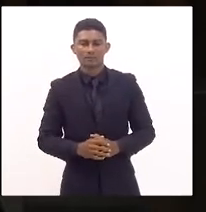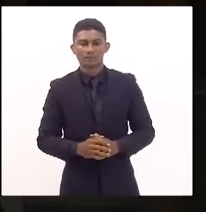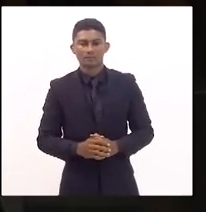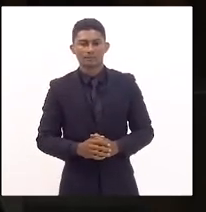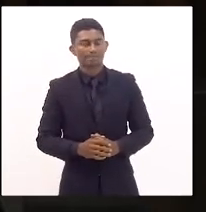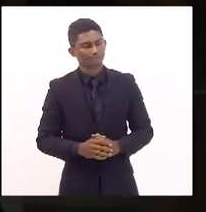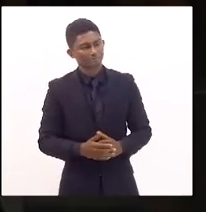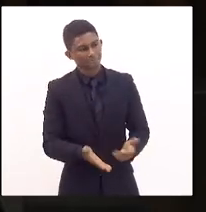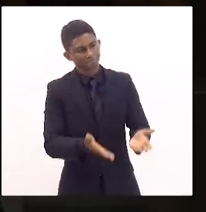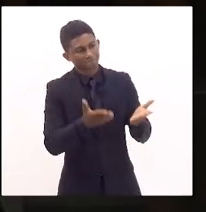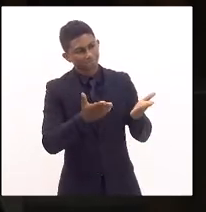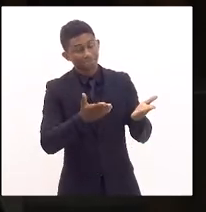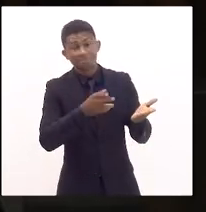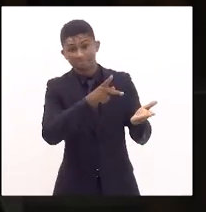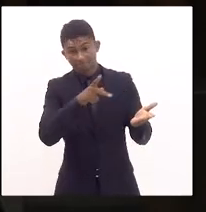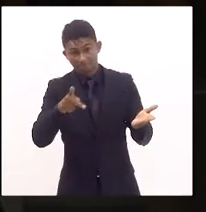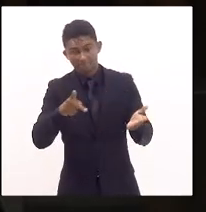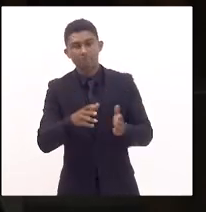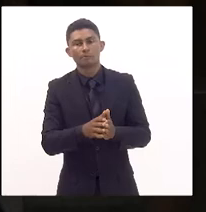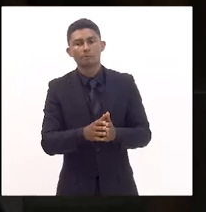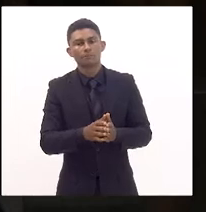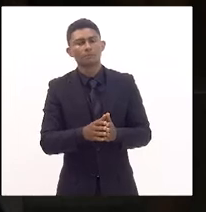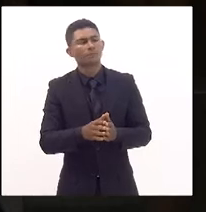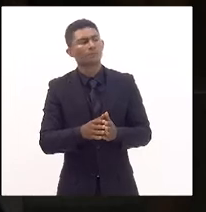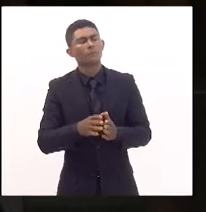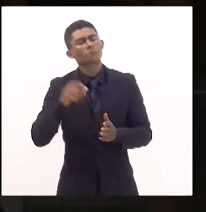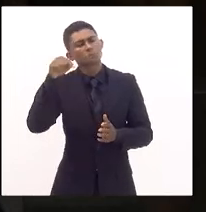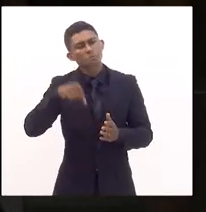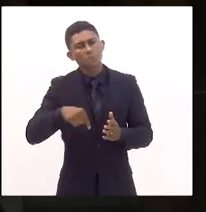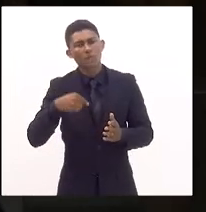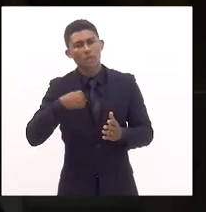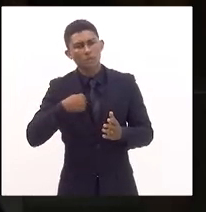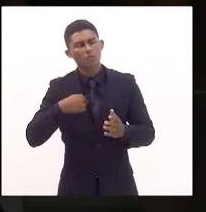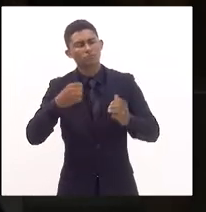Senhora presidente, queria fazer algumas menções.